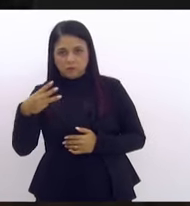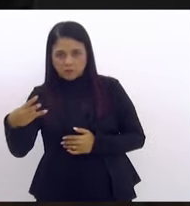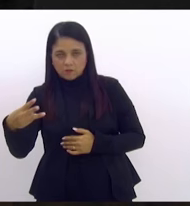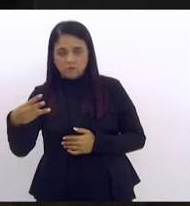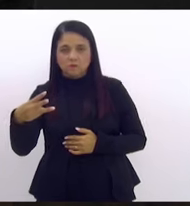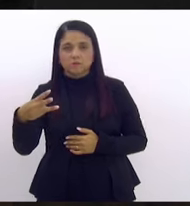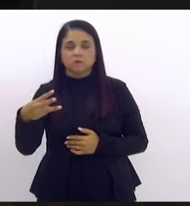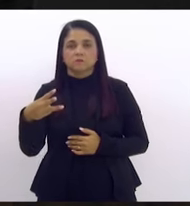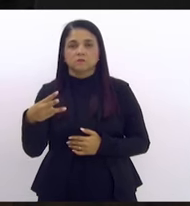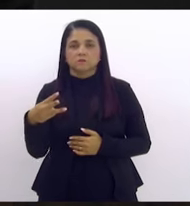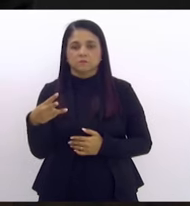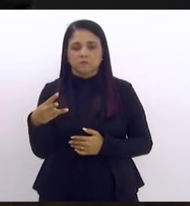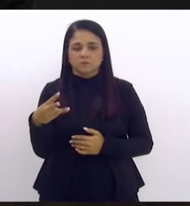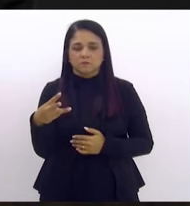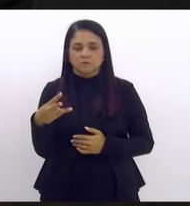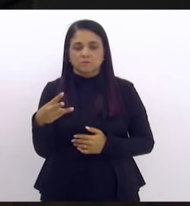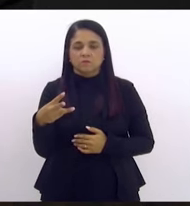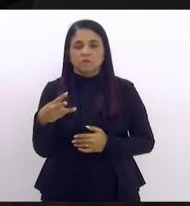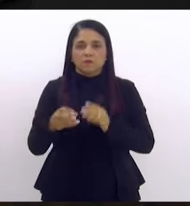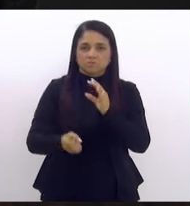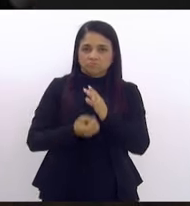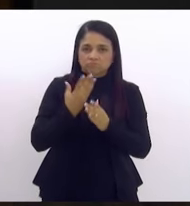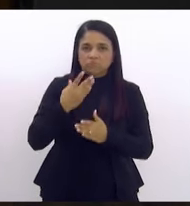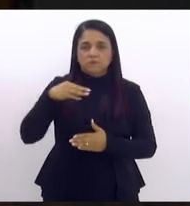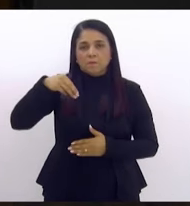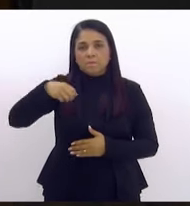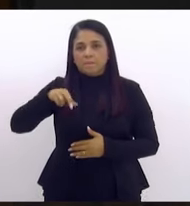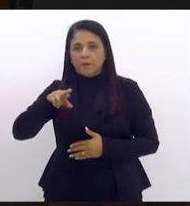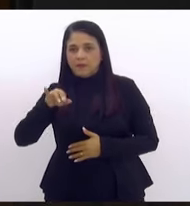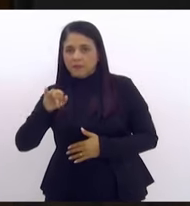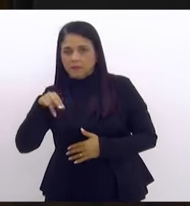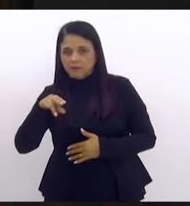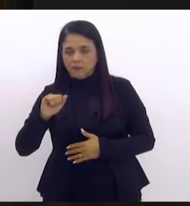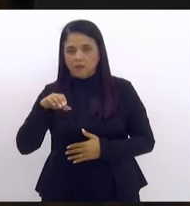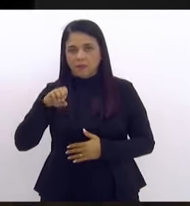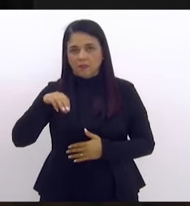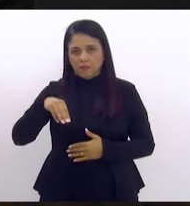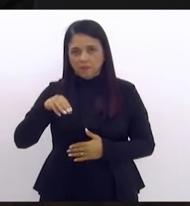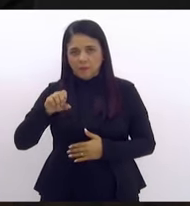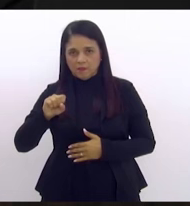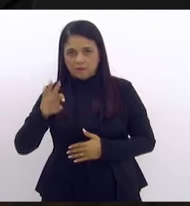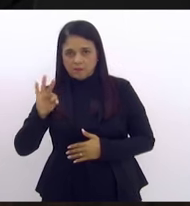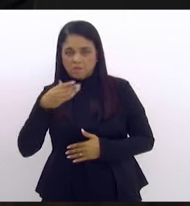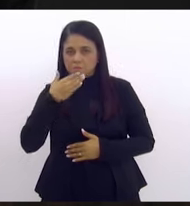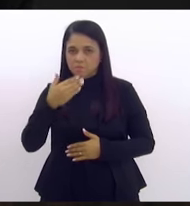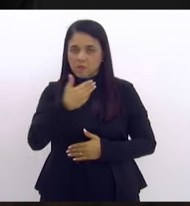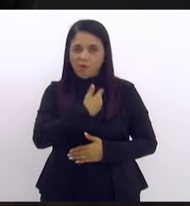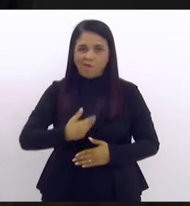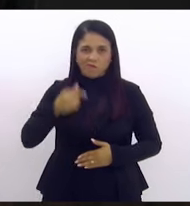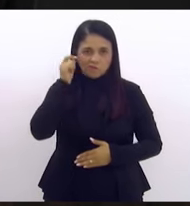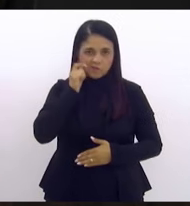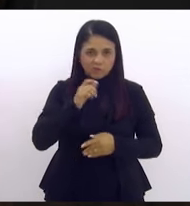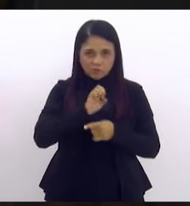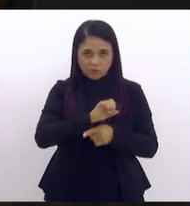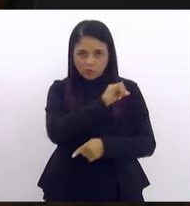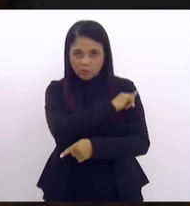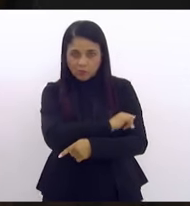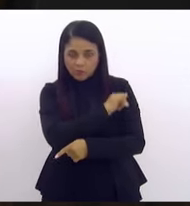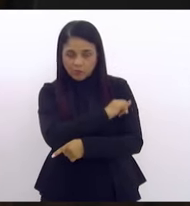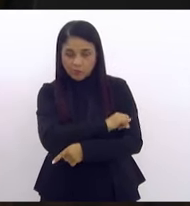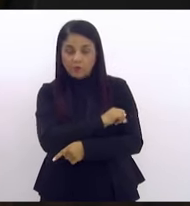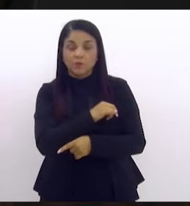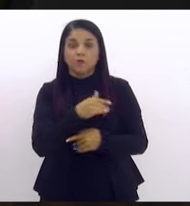167/2023, de autoria da deputada Marina do MST, que solicita ao excelentíssimo senhor governador do estado do Rio de Janeiro, Cláudio